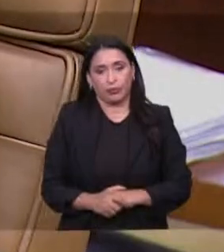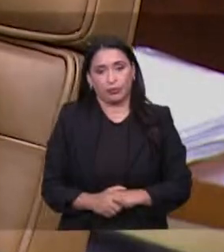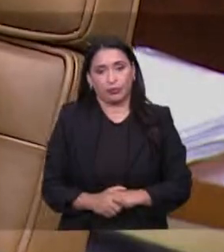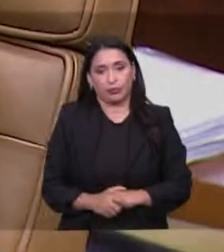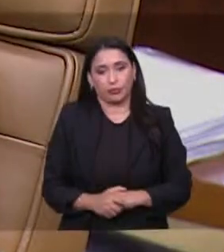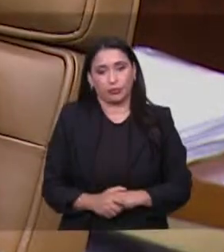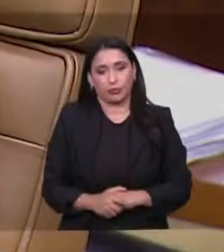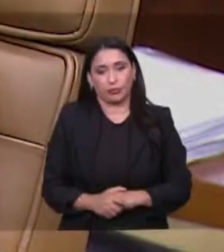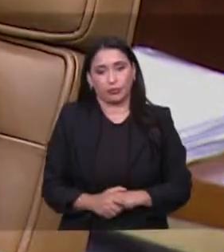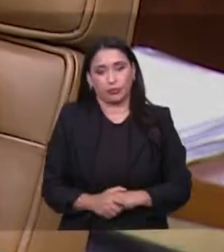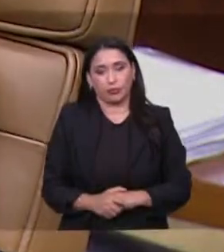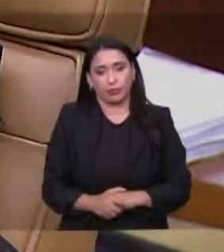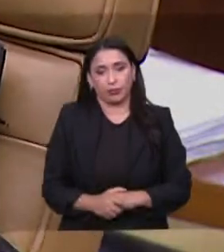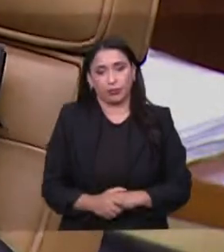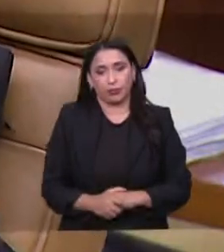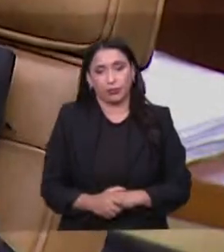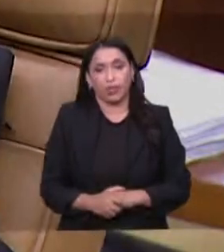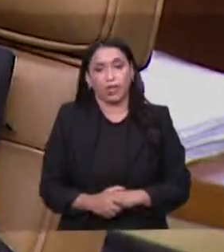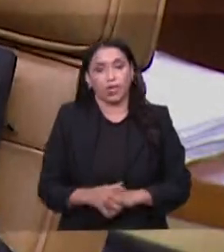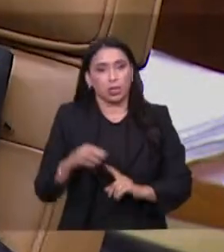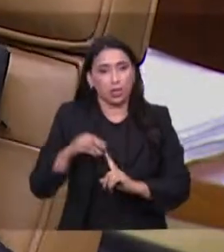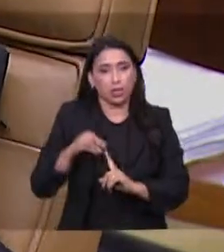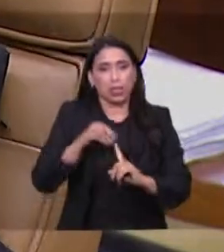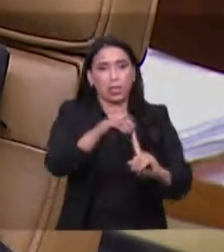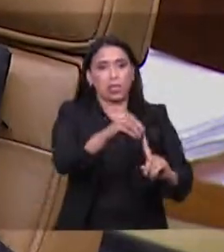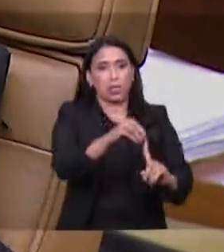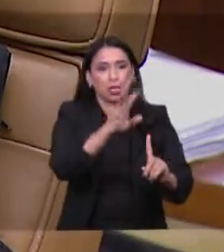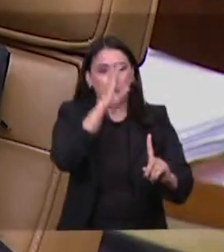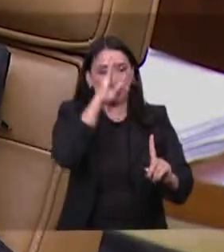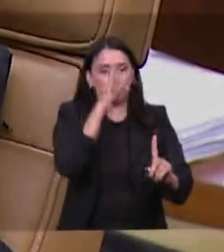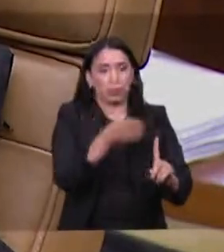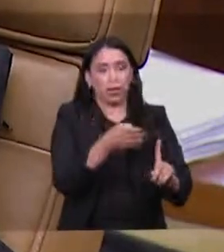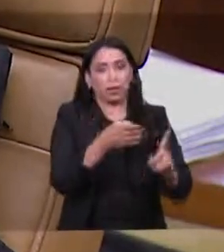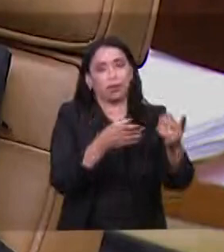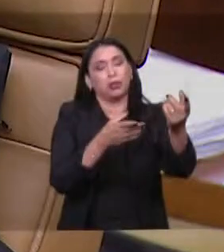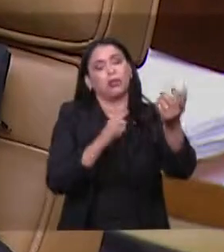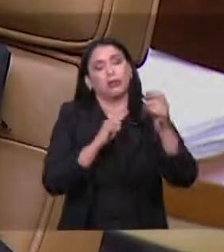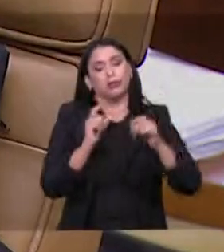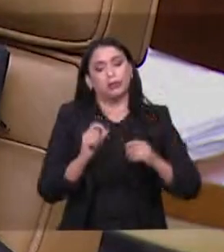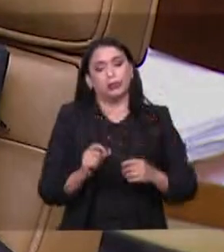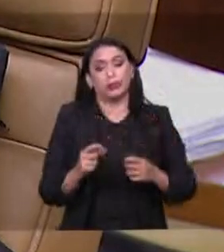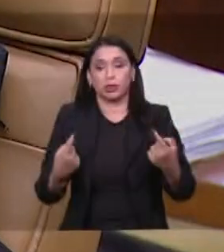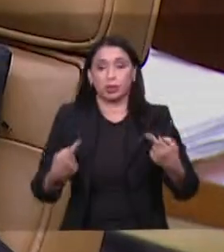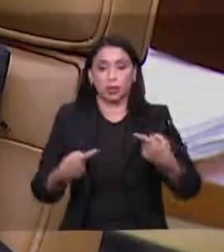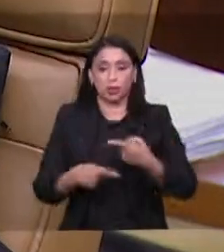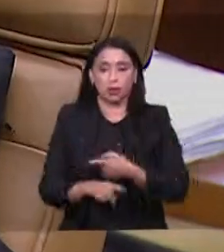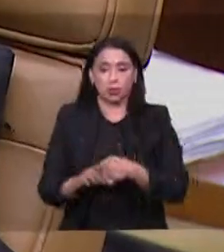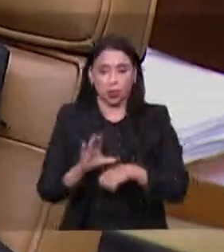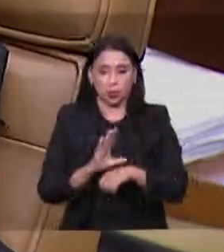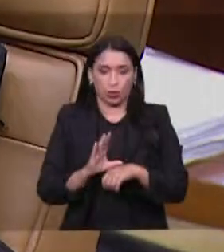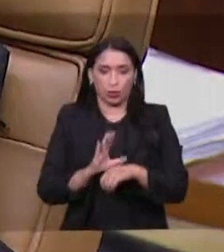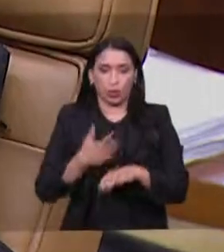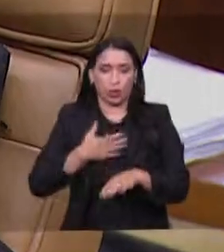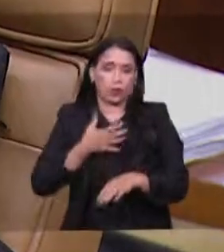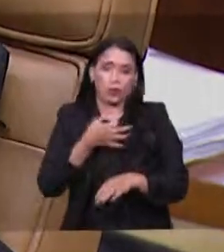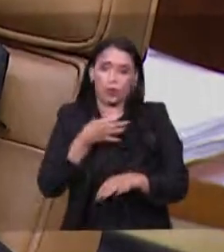Não pode ser designado, que seria algo, digamos assim, contrário à Constituição Federal.